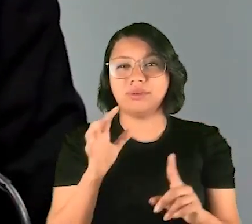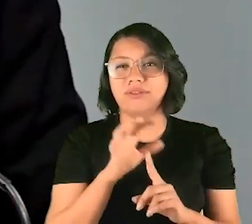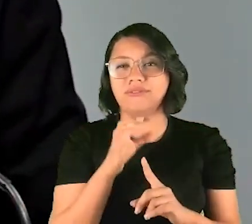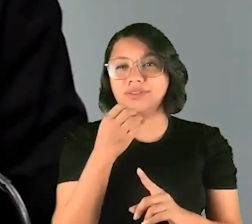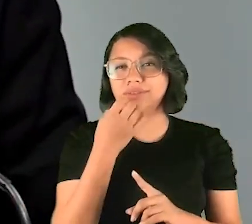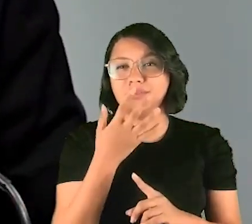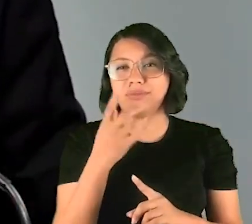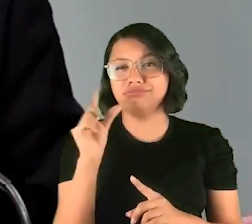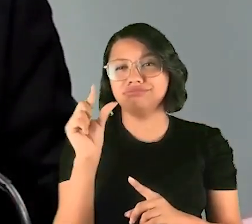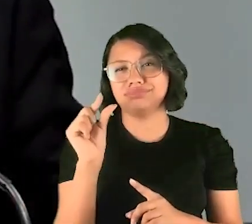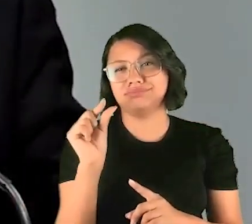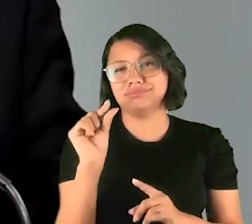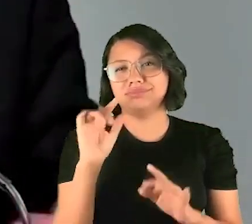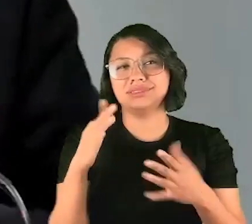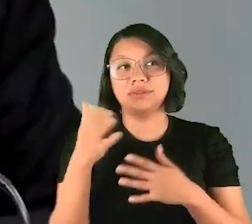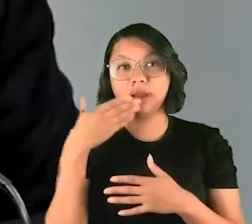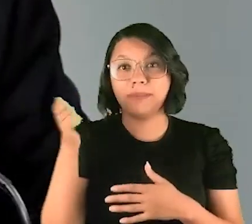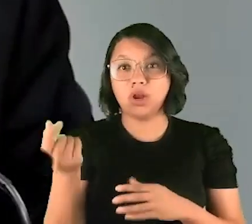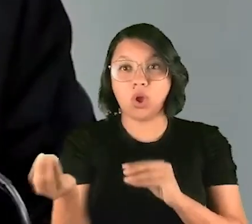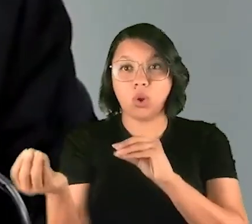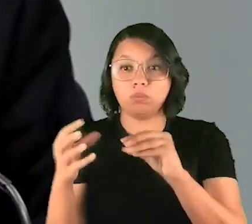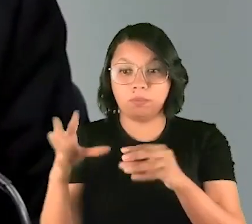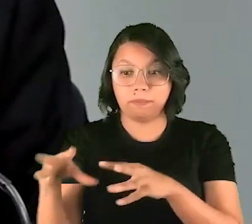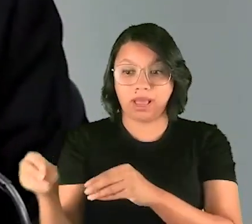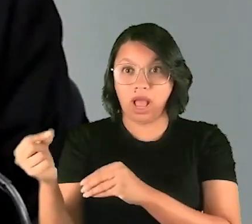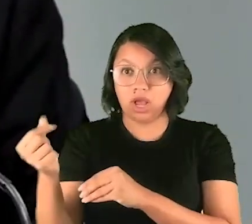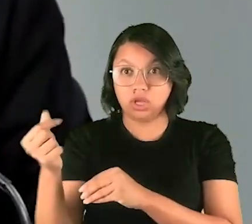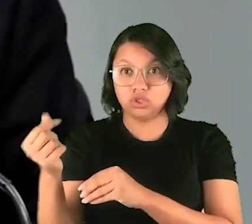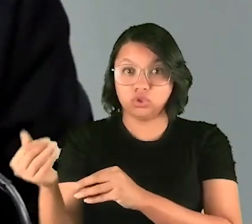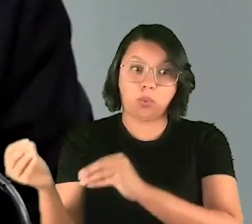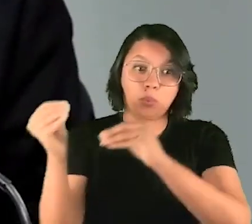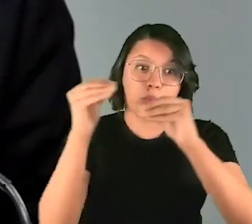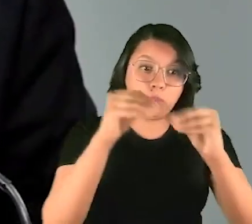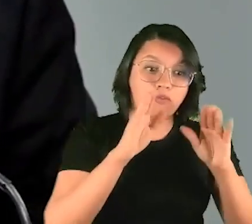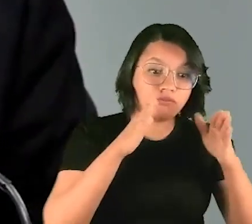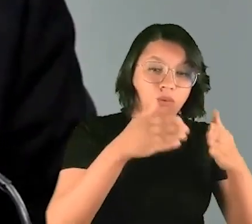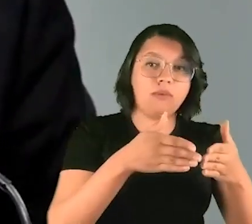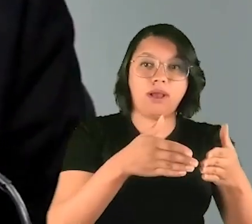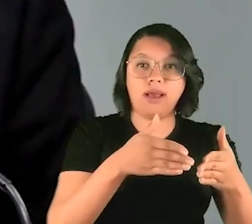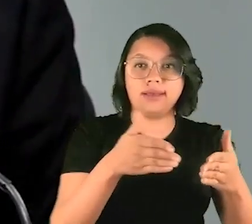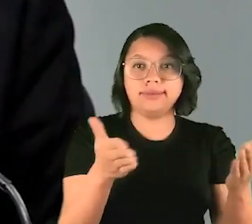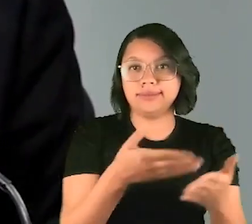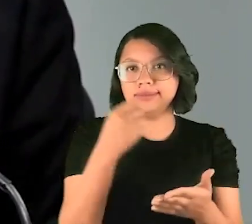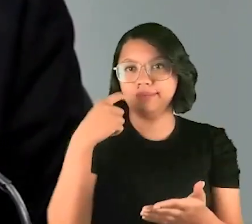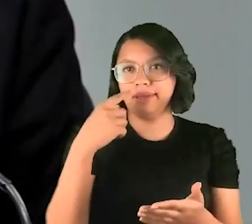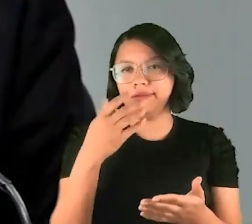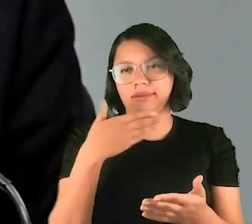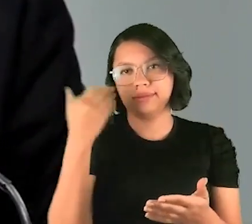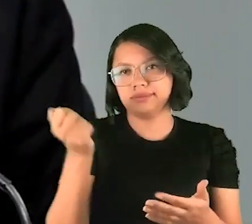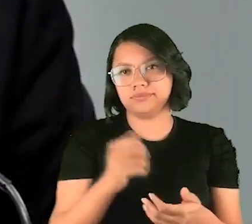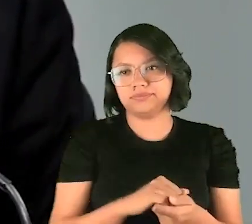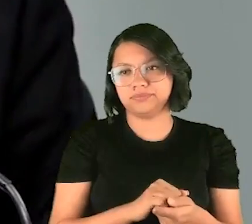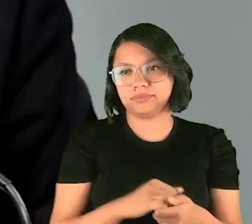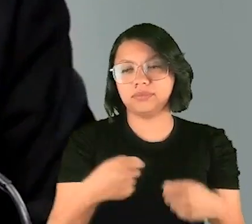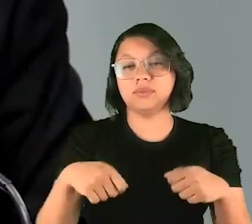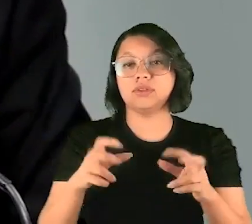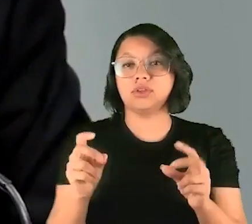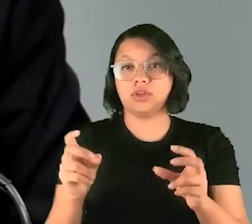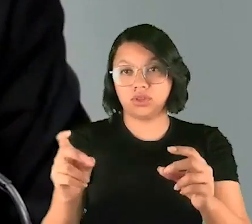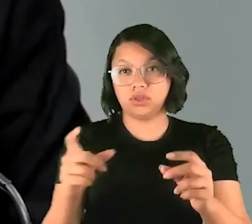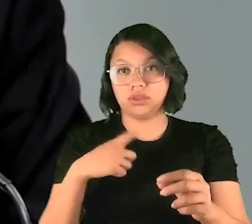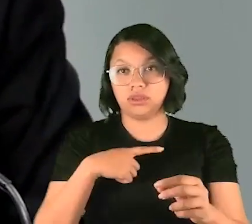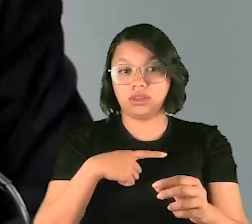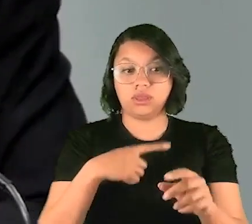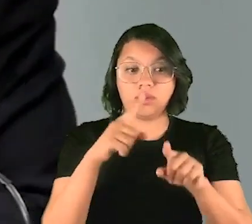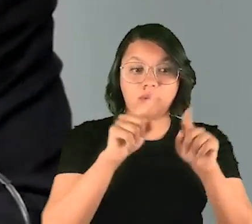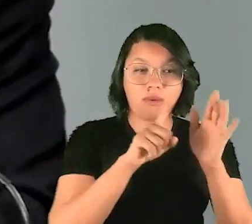é muito pequeno, era muito melhor pegar esse recurso e botar em medicações como essas. Então, eu tenho que concordar que acho que em câncer seria